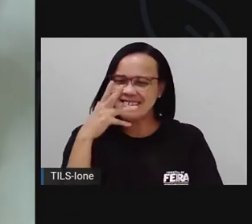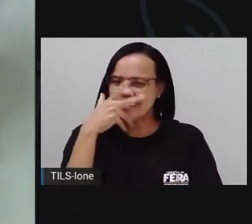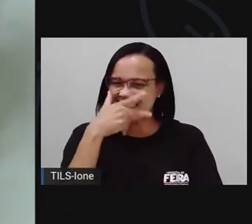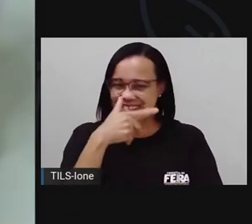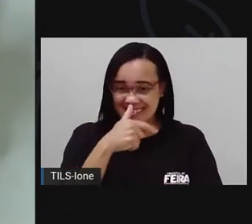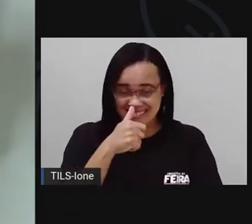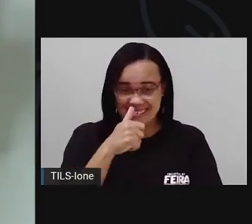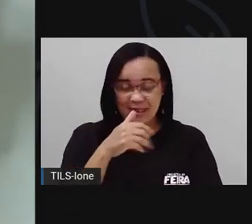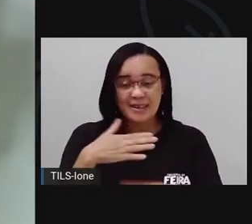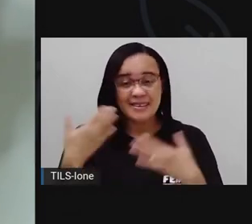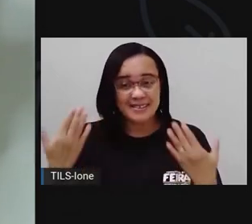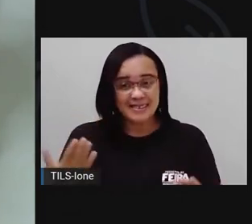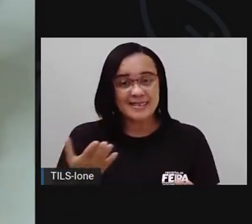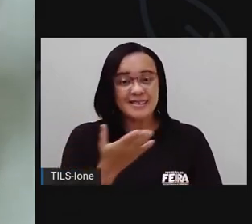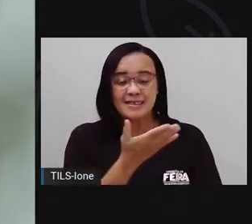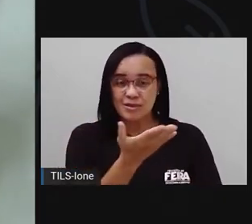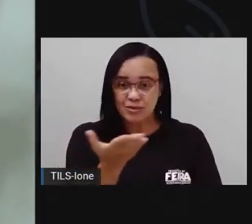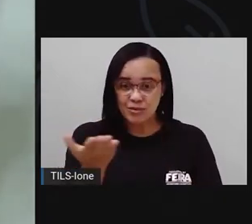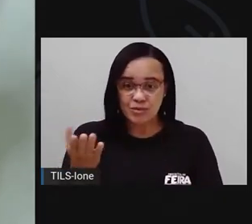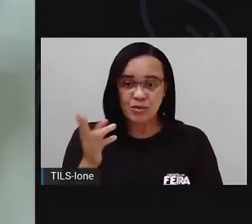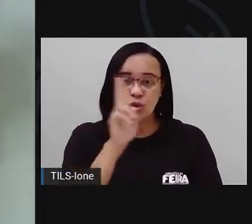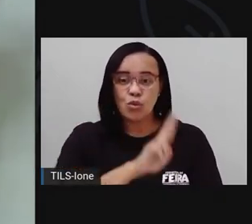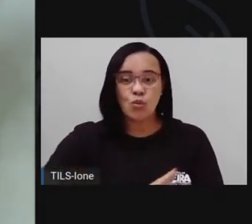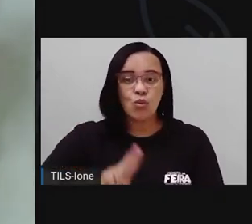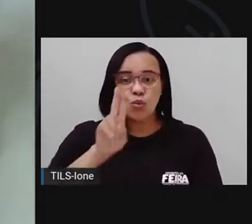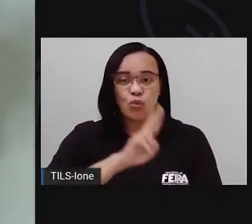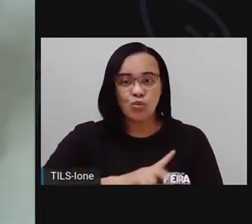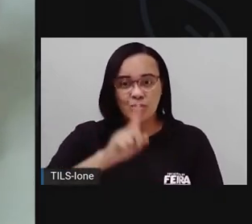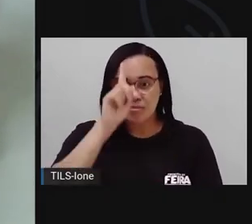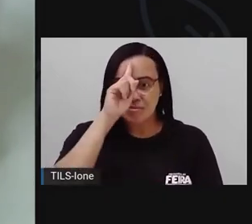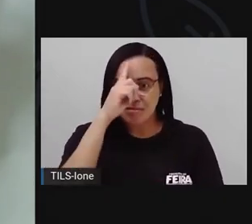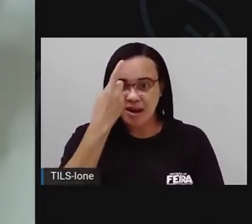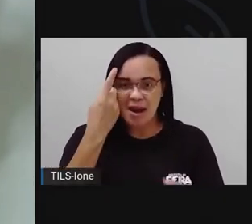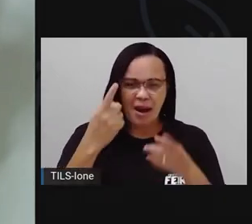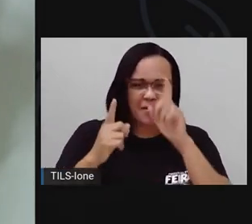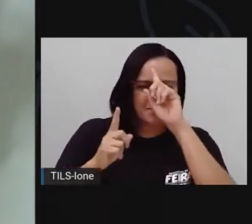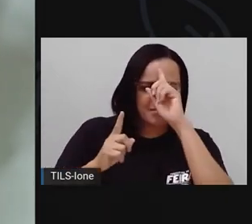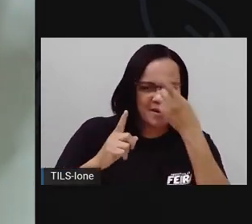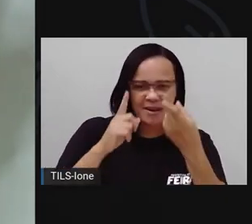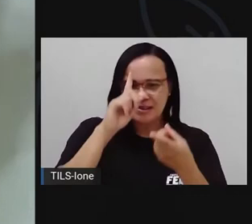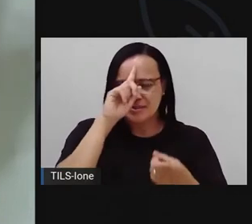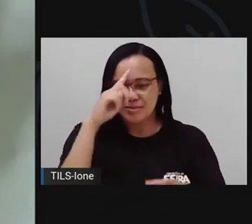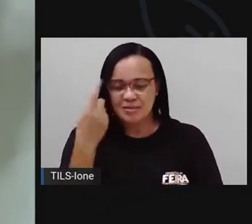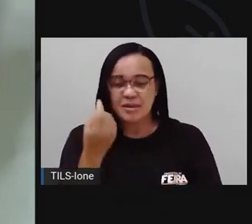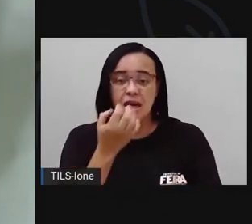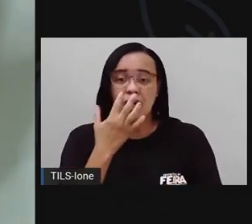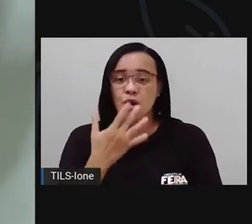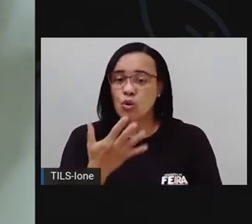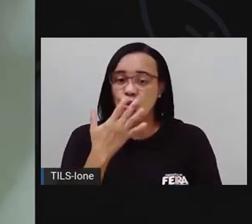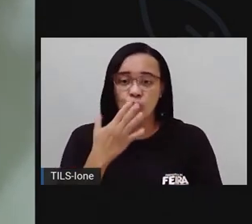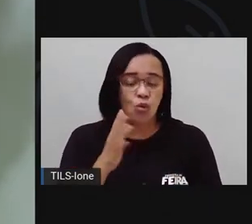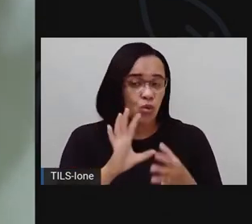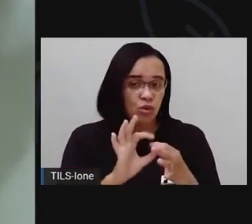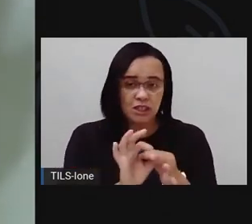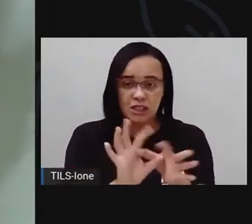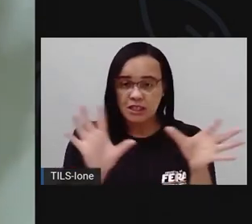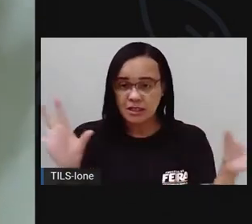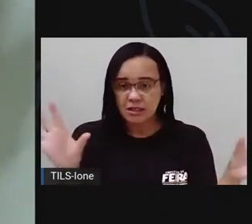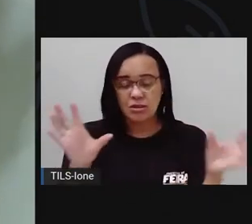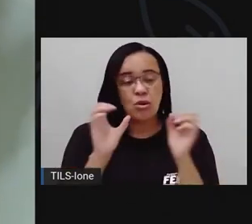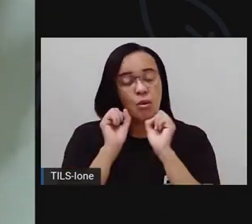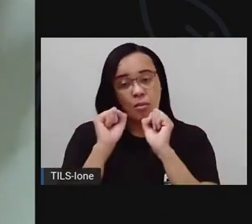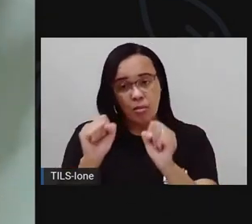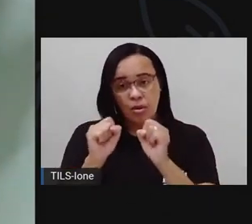Então, aqui vocês vão usar a criatividade de vocês, tá certo? Então, vocês podem usar a cor que vocês quiserem. Vocês podem fazer aqui